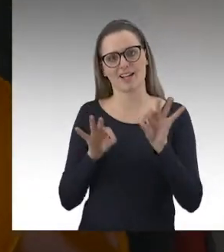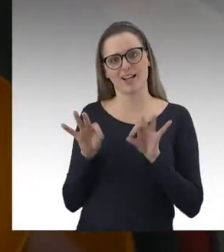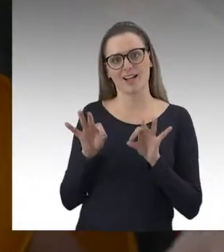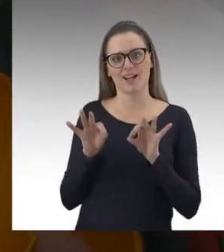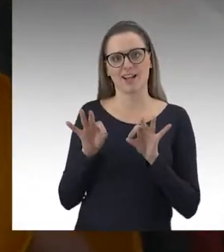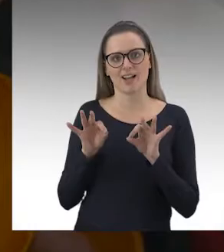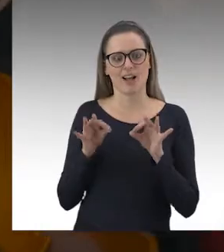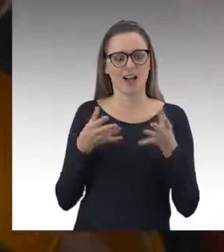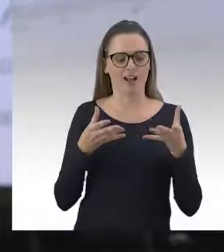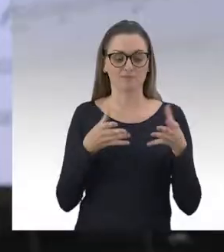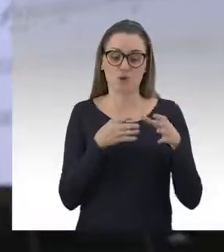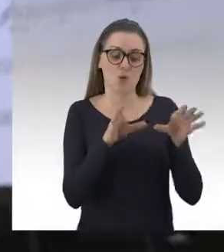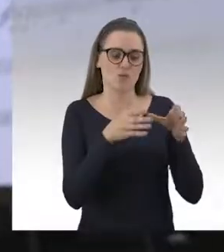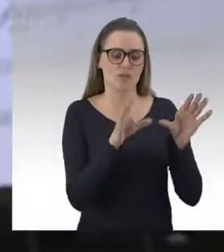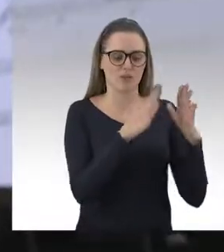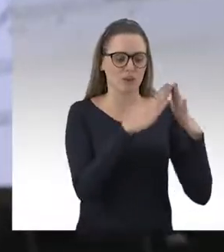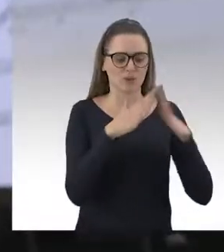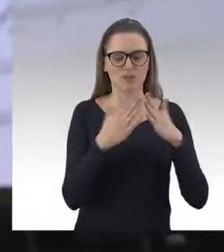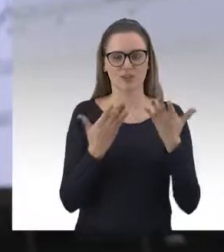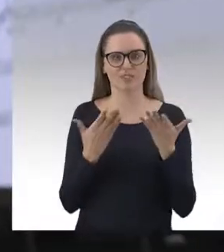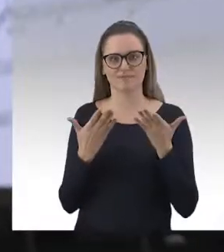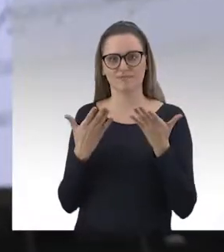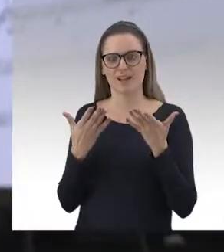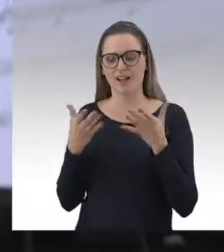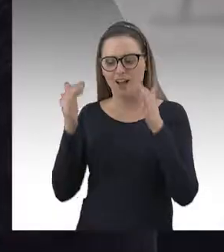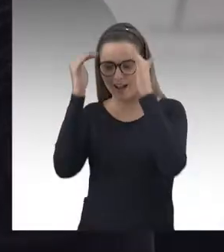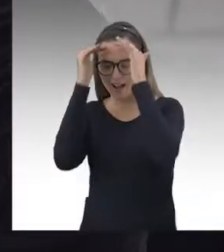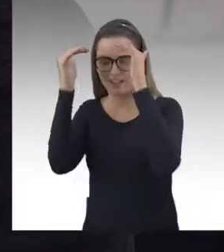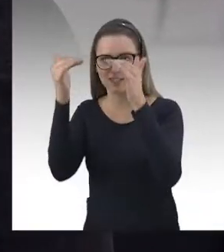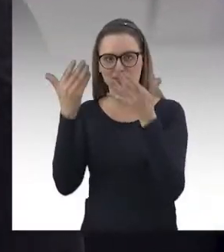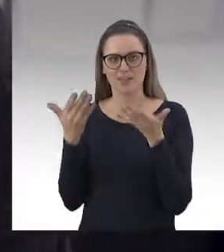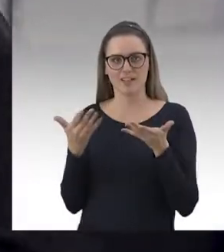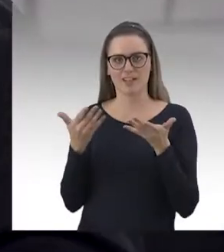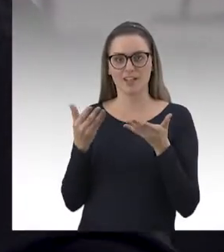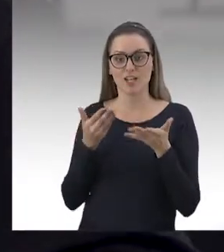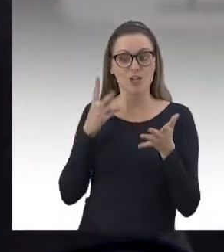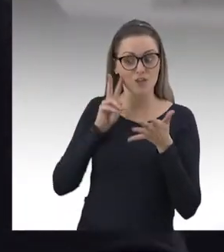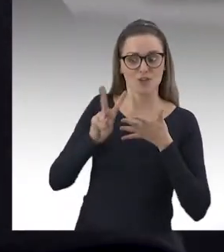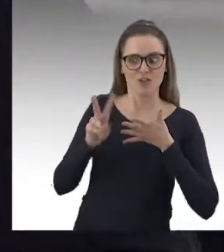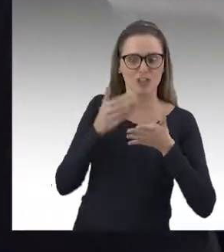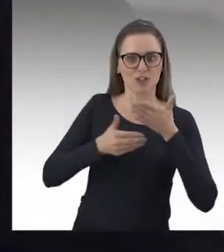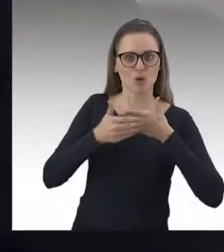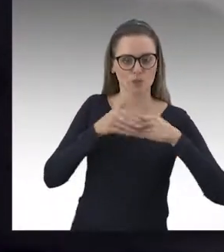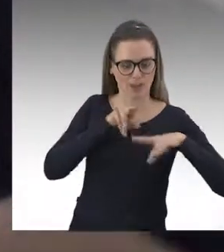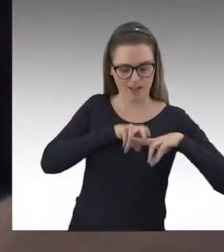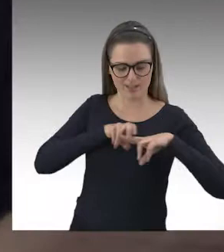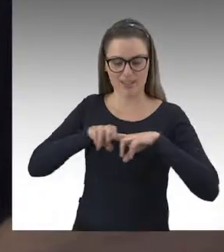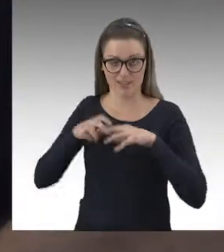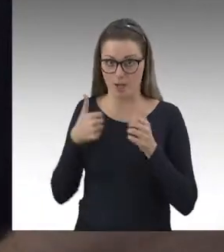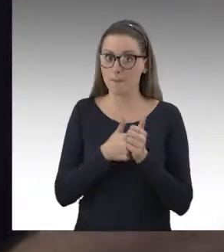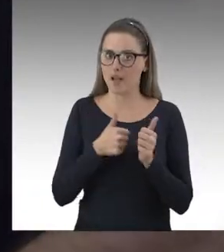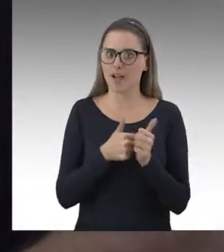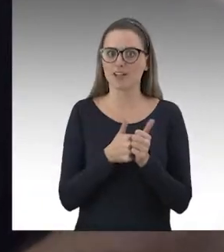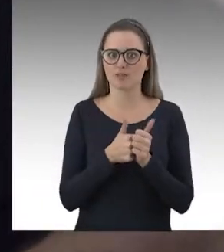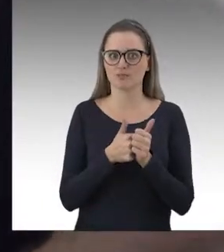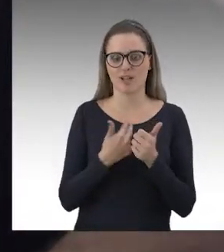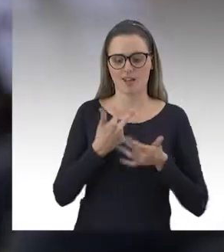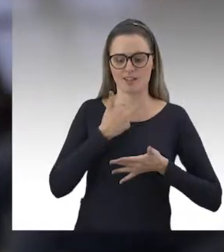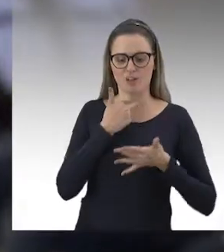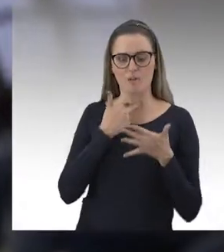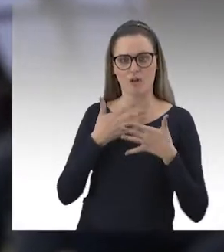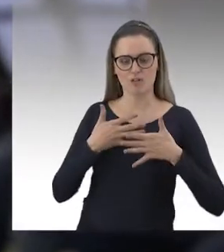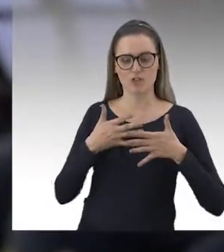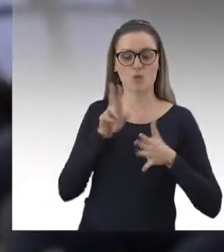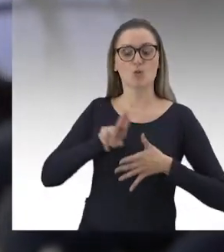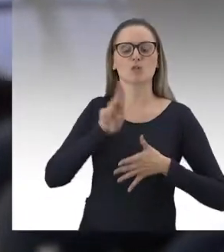com o seu vizinho, a respeitar o espaço. Vocês viram aqui pela formação, uma cadeira está grudada na outra. Então não dá para botar os